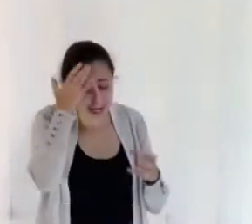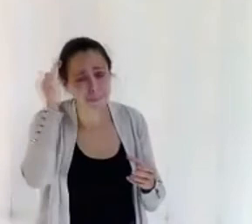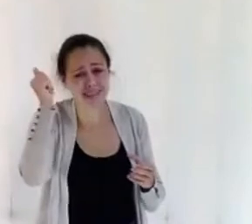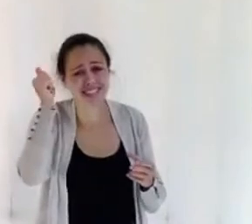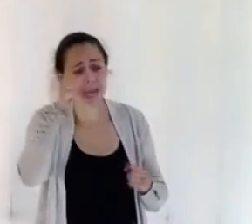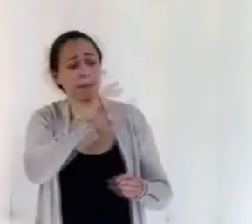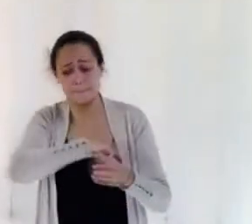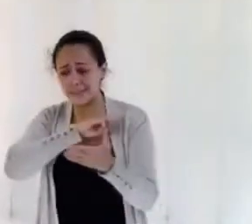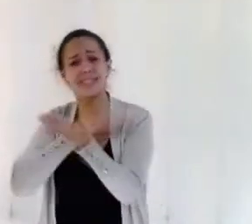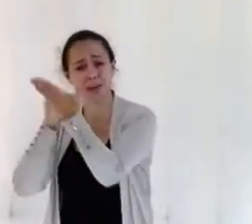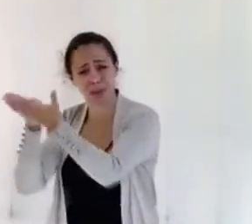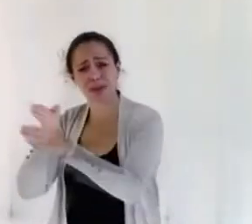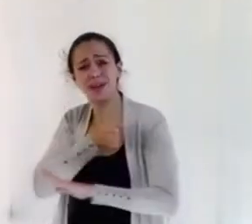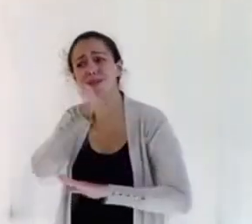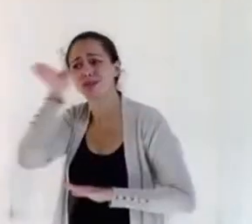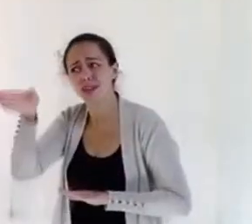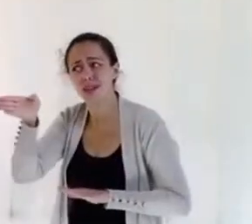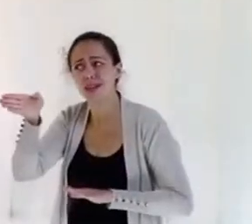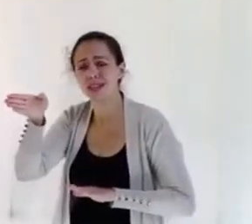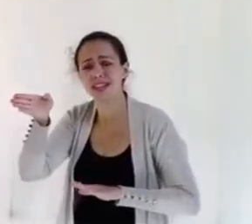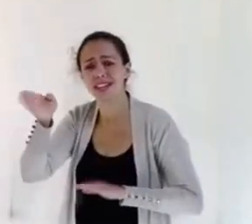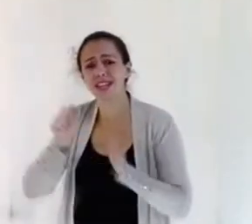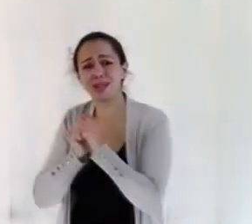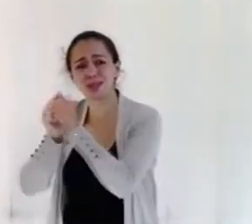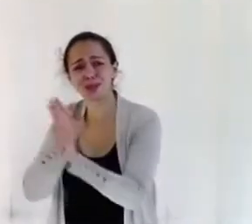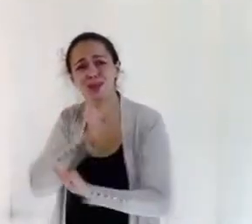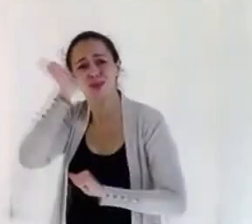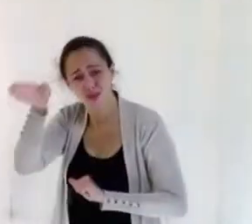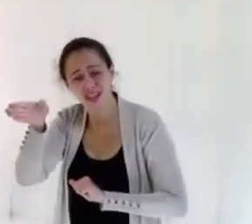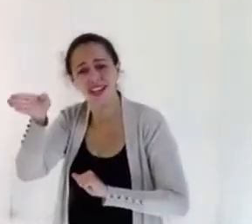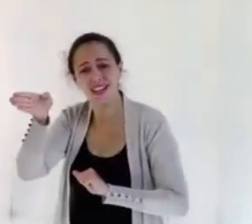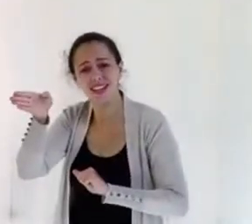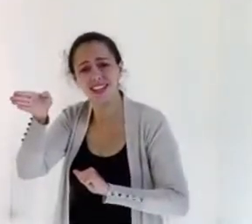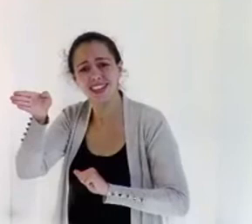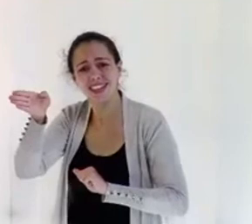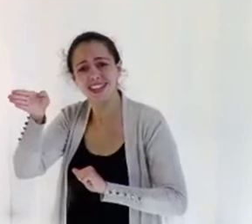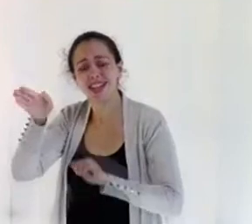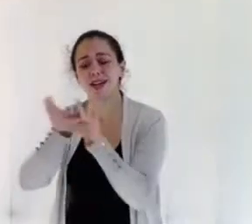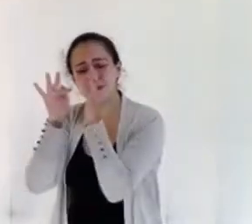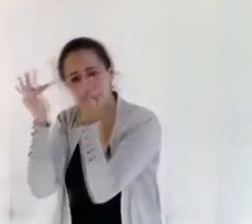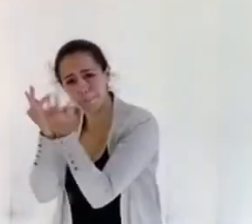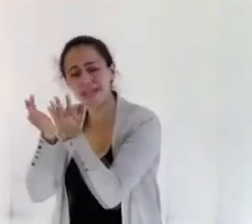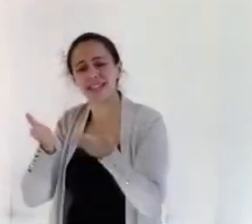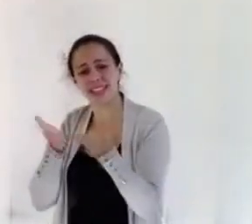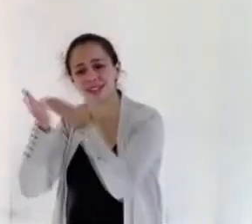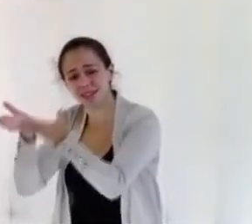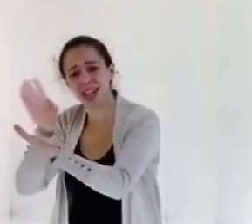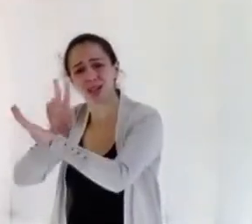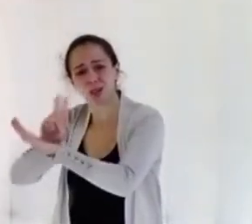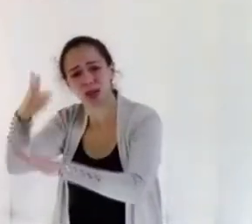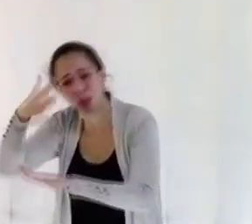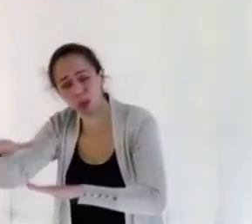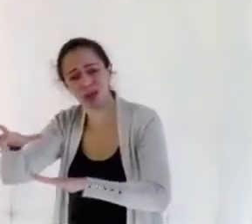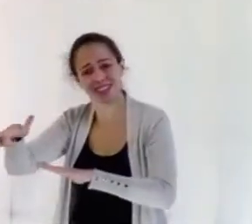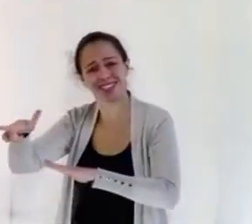esposa ali, que preparou um monte de coisa gostosa, um tempo prazeroso para ficarmos juntos, mas deixamos porque nós temos que correr